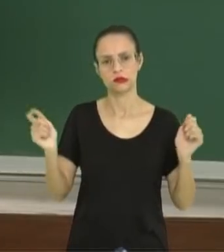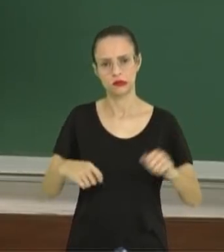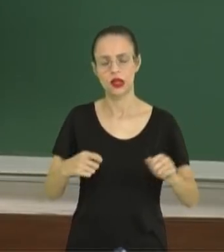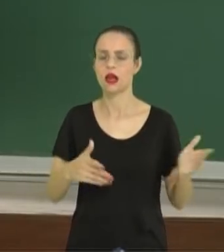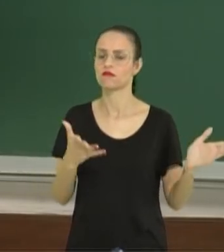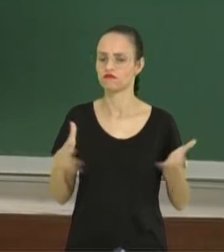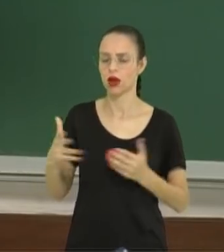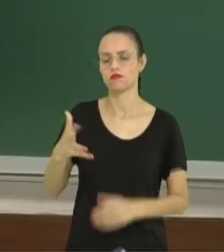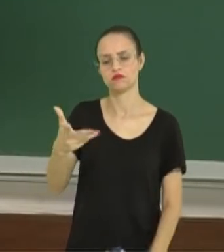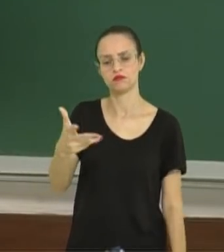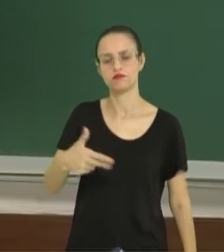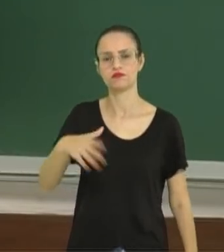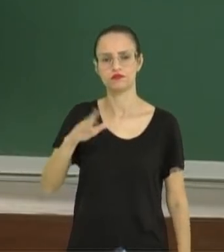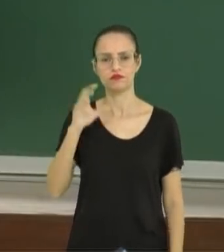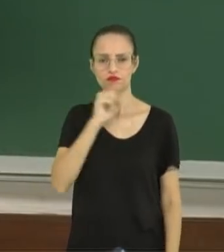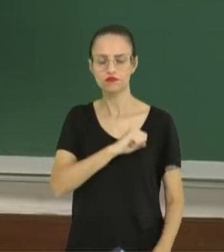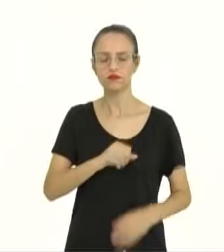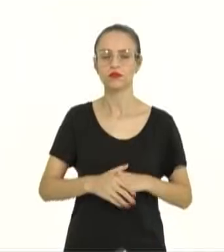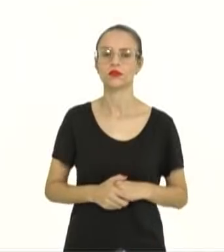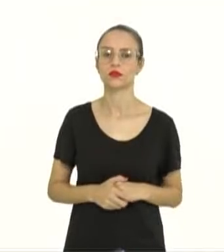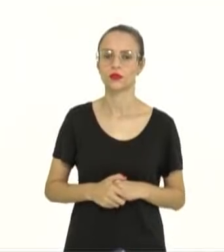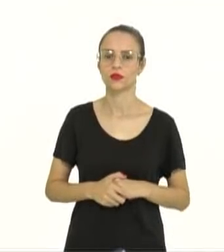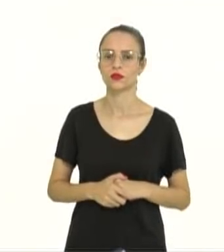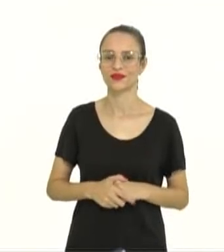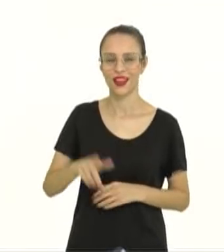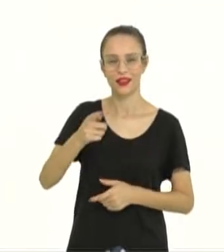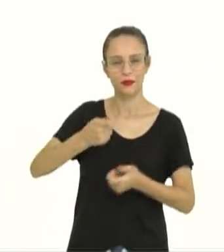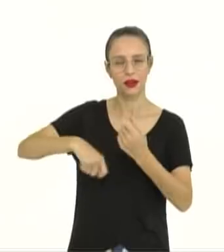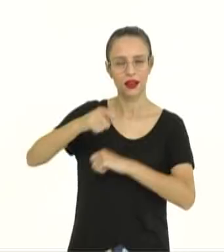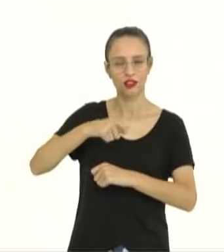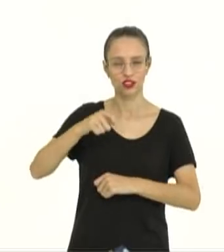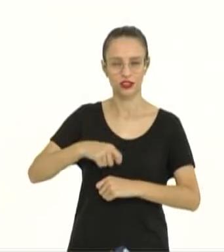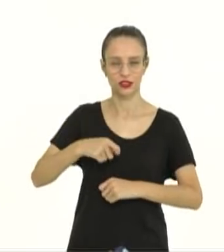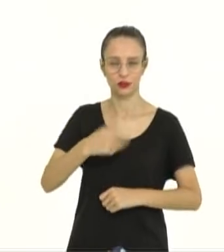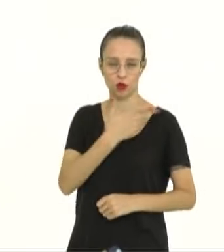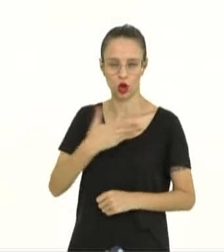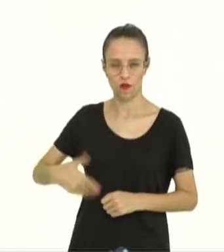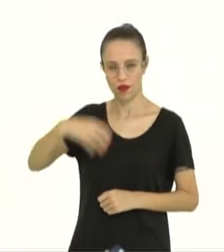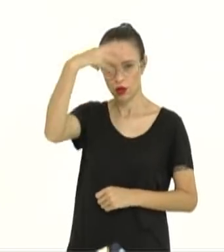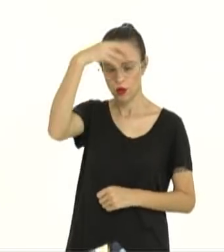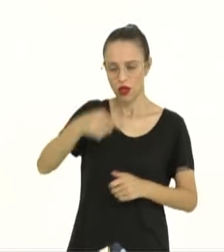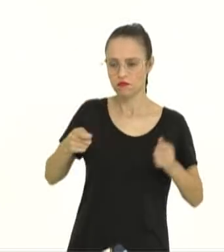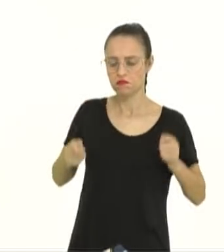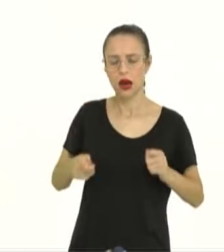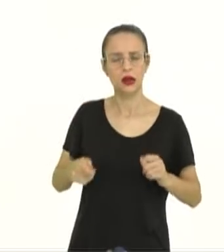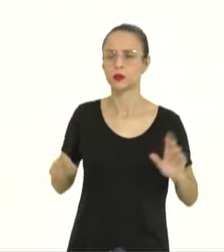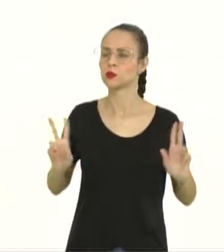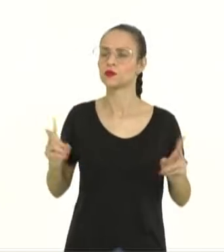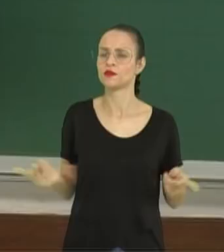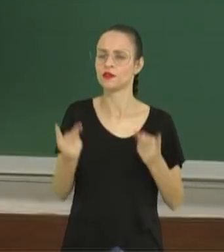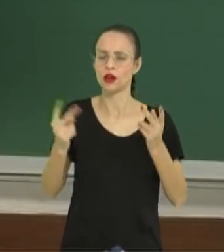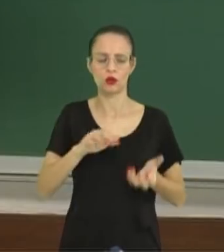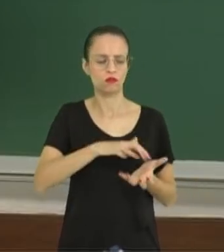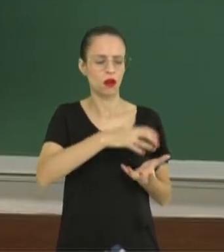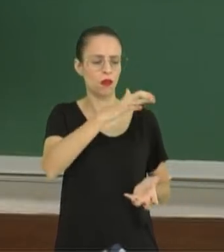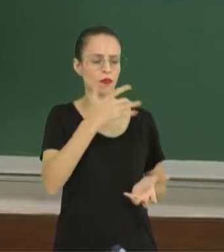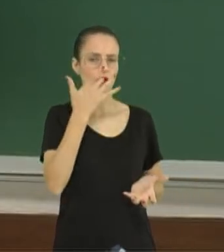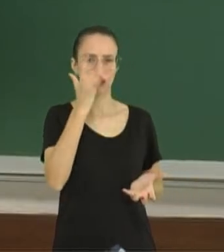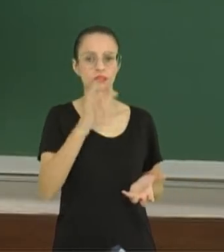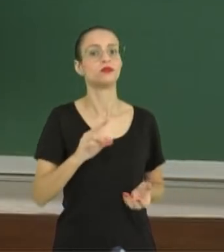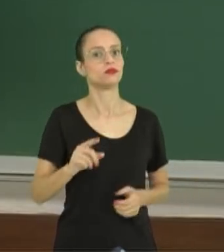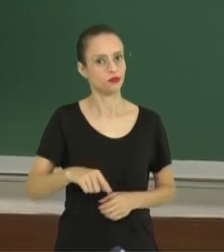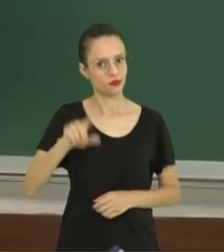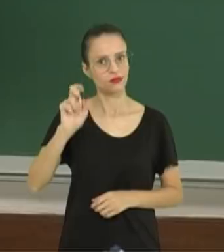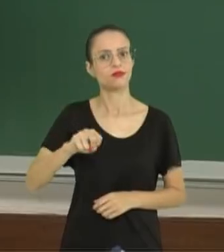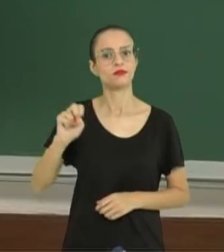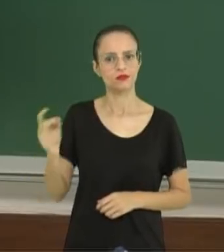ela acelerou a produção, né? No mercantilismo, não se dava valor à acumulação de metais preciosos? Sim,